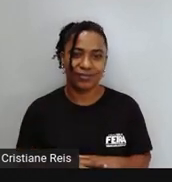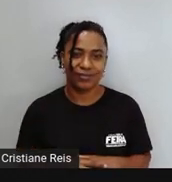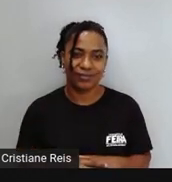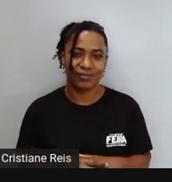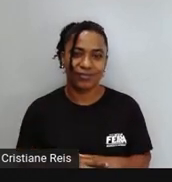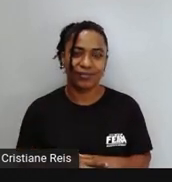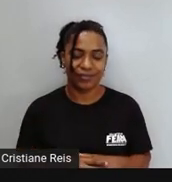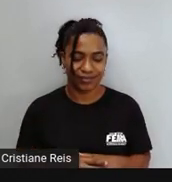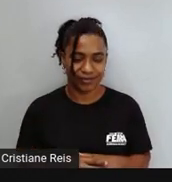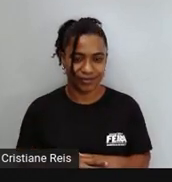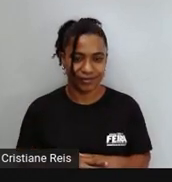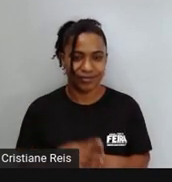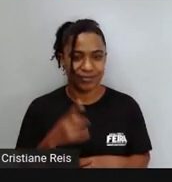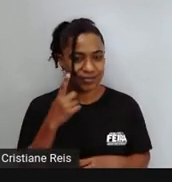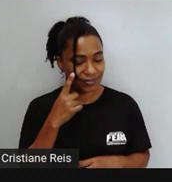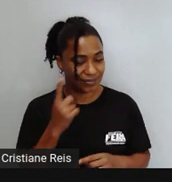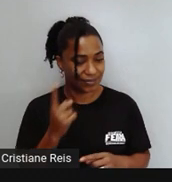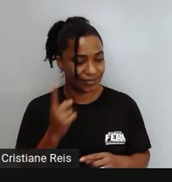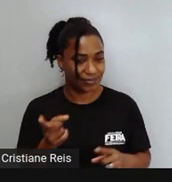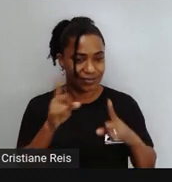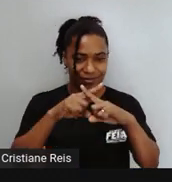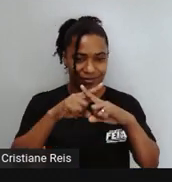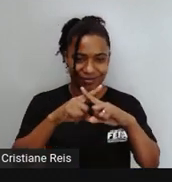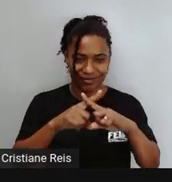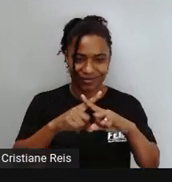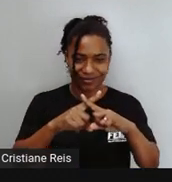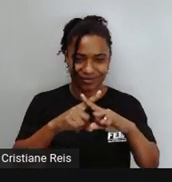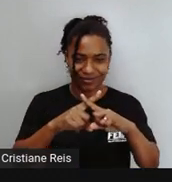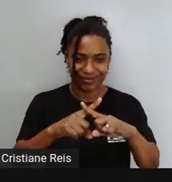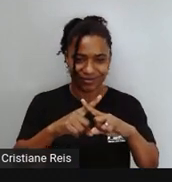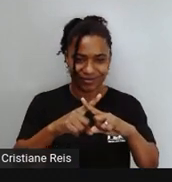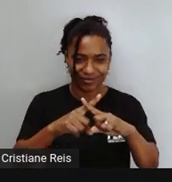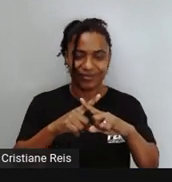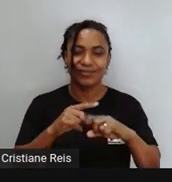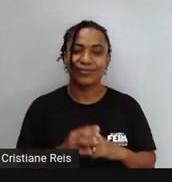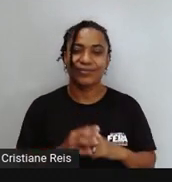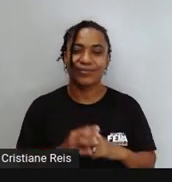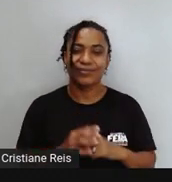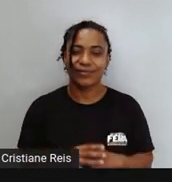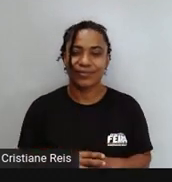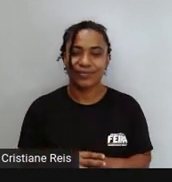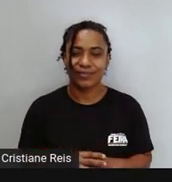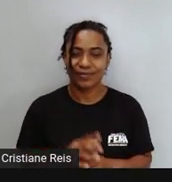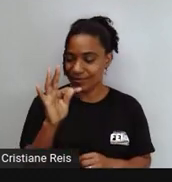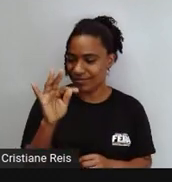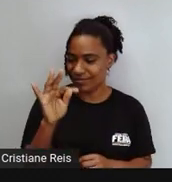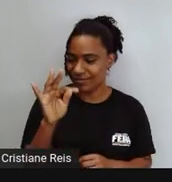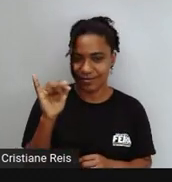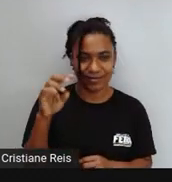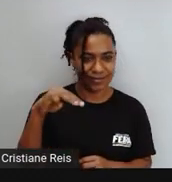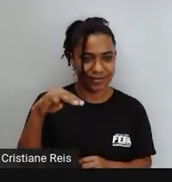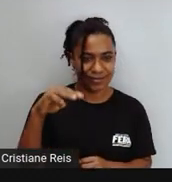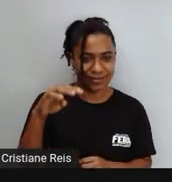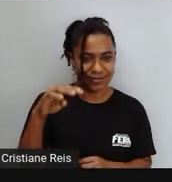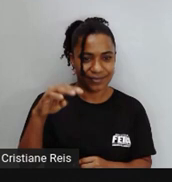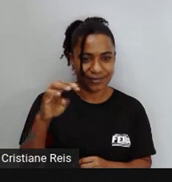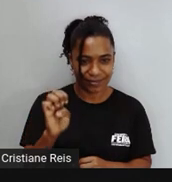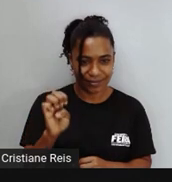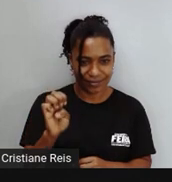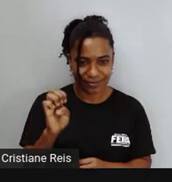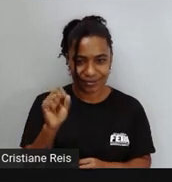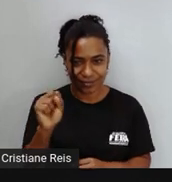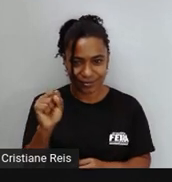Multiplication, o sinal é times, vezes. 3 times 4 is